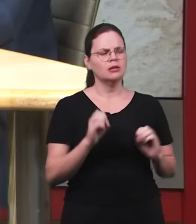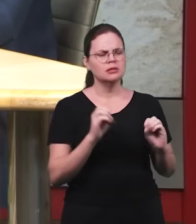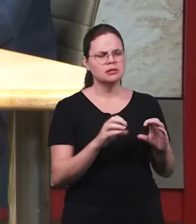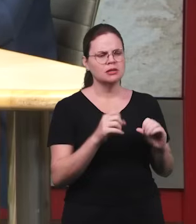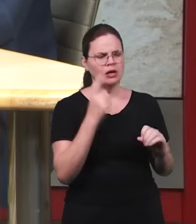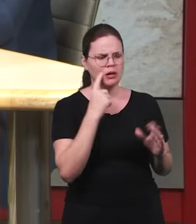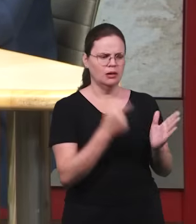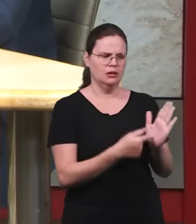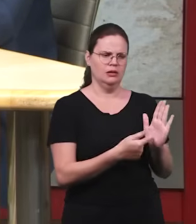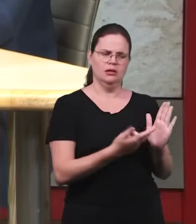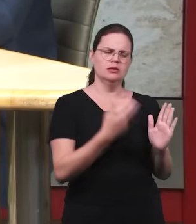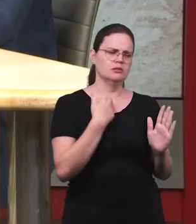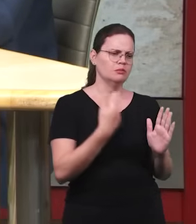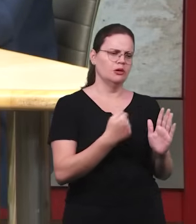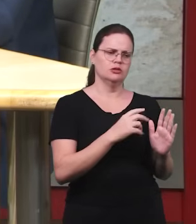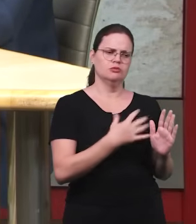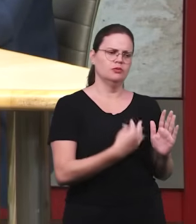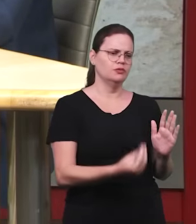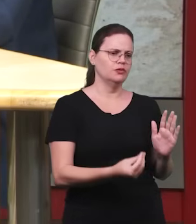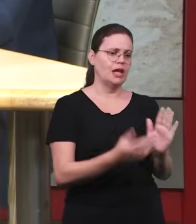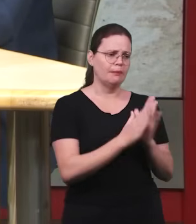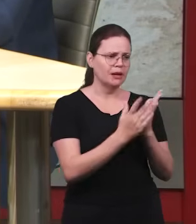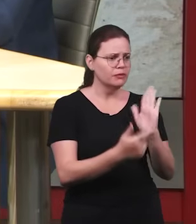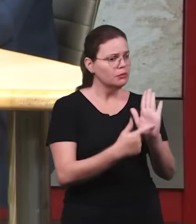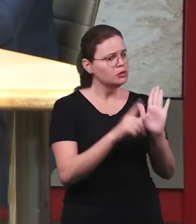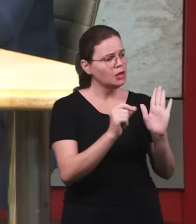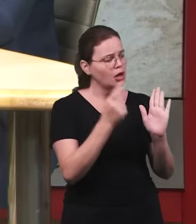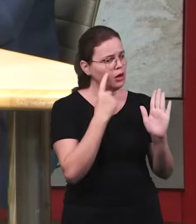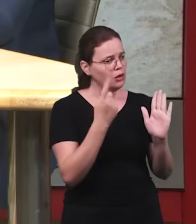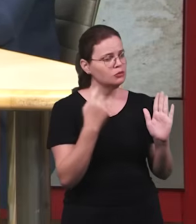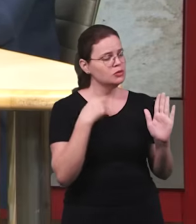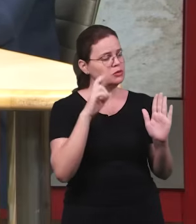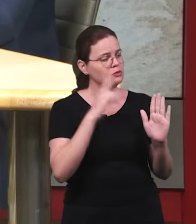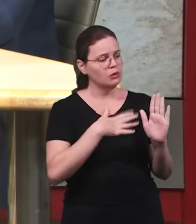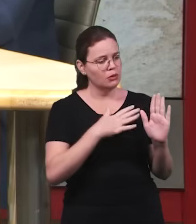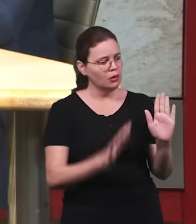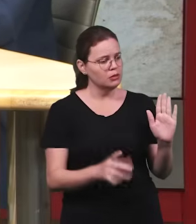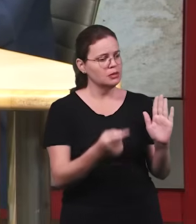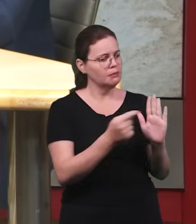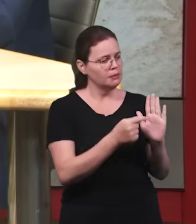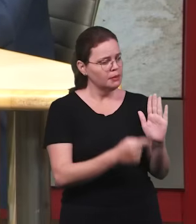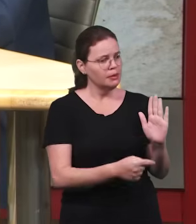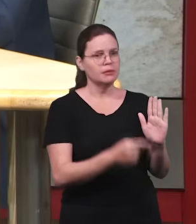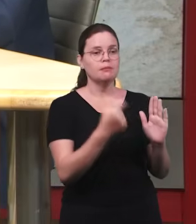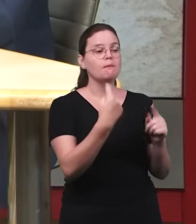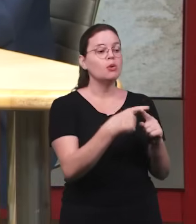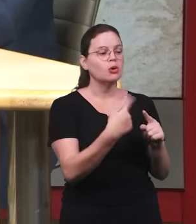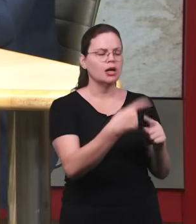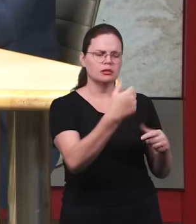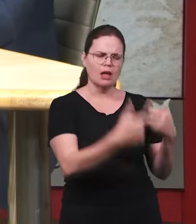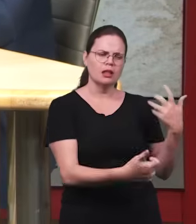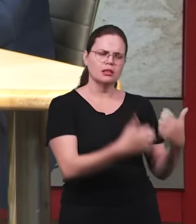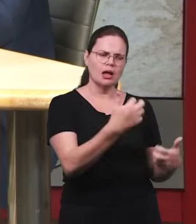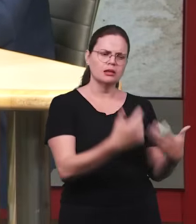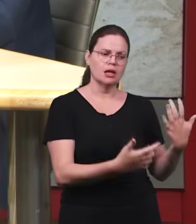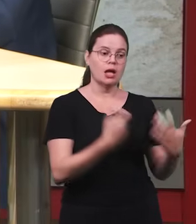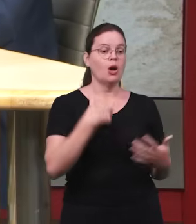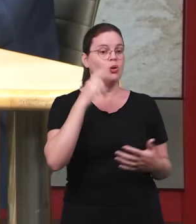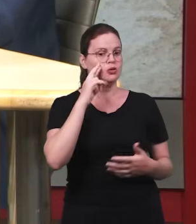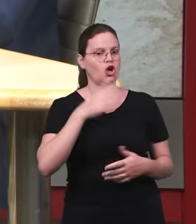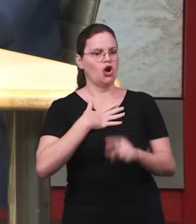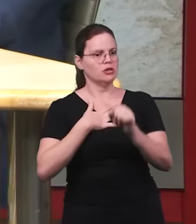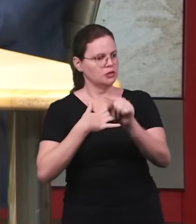olha, isso não agrada o Senhor por isso, a palavra diz isso, o Senhor não está nisso, o Senhor está